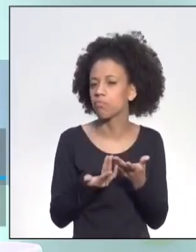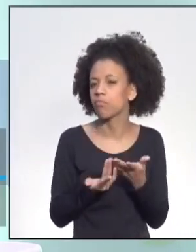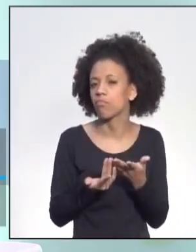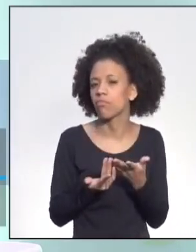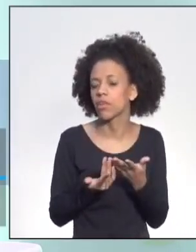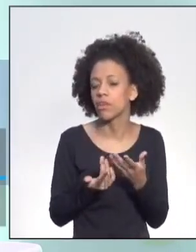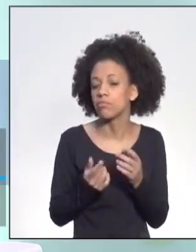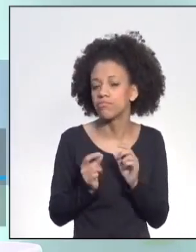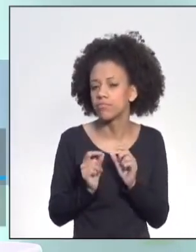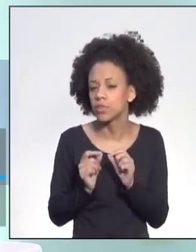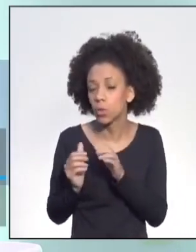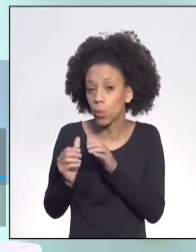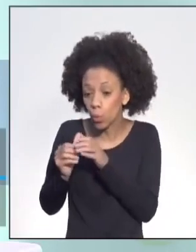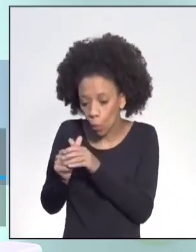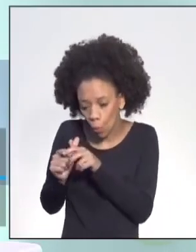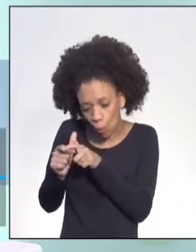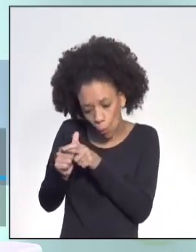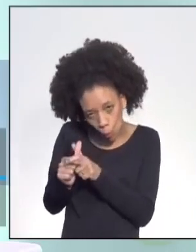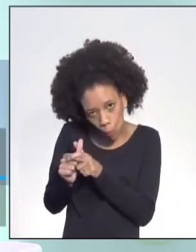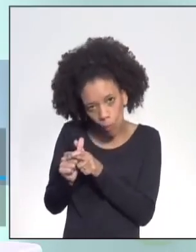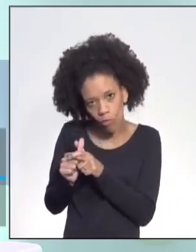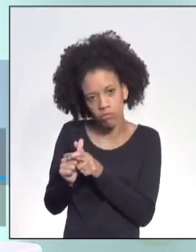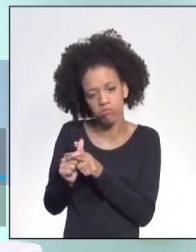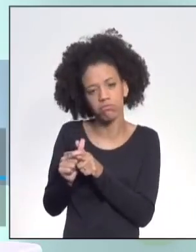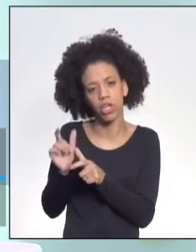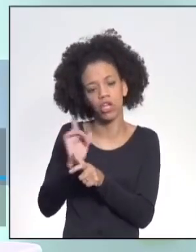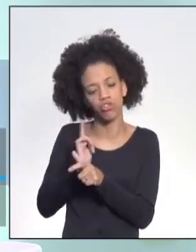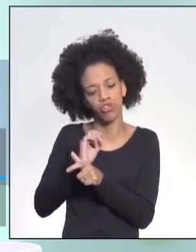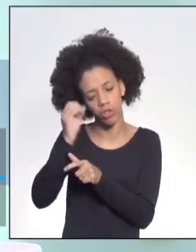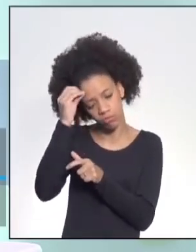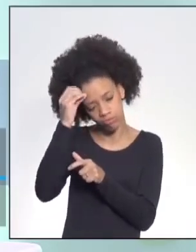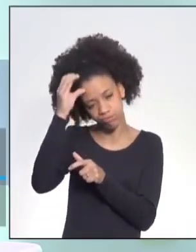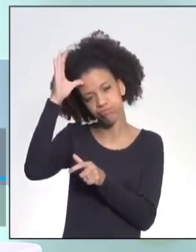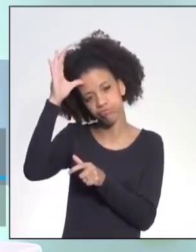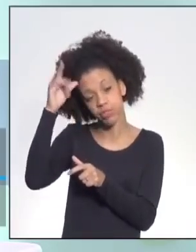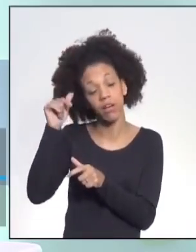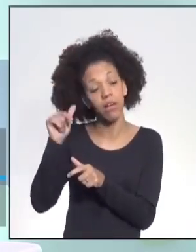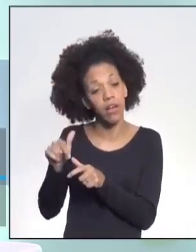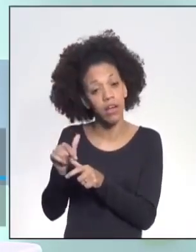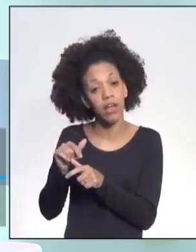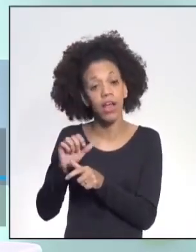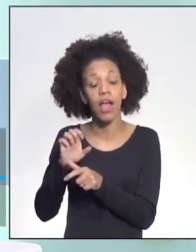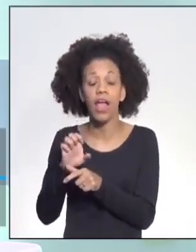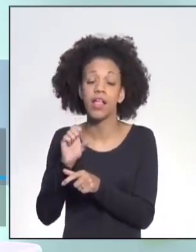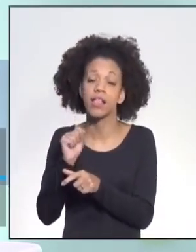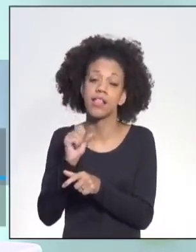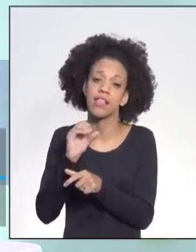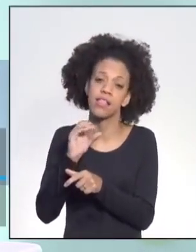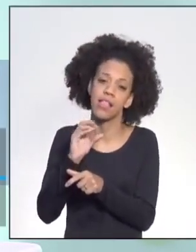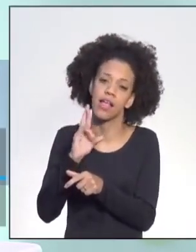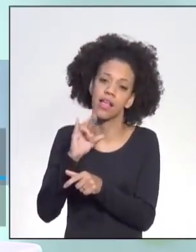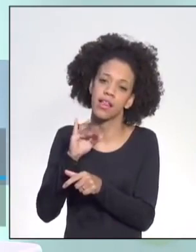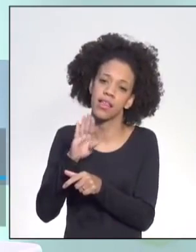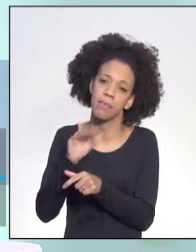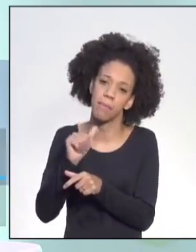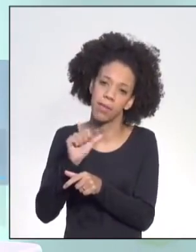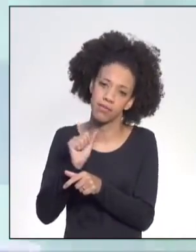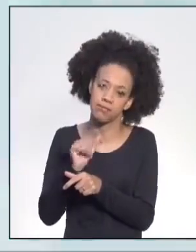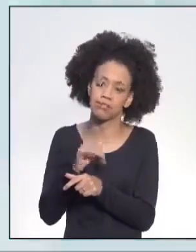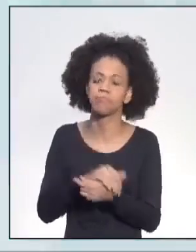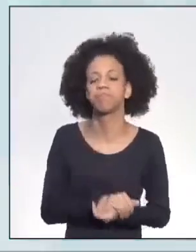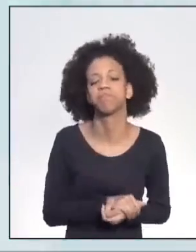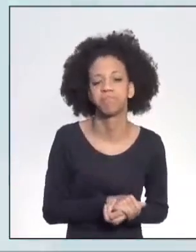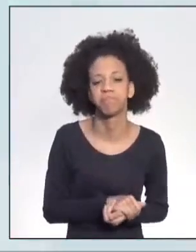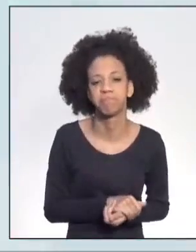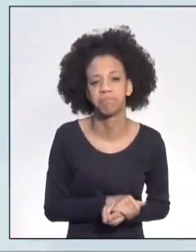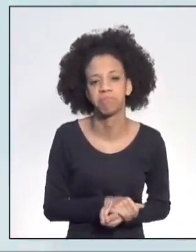apenas um pequeno grupo possuía esse conhecimento, que eram os escribas. Vou passar mais uma tela para